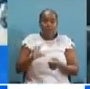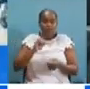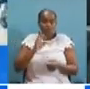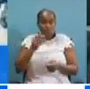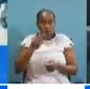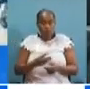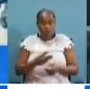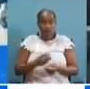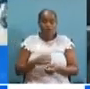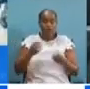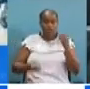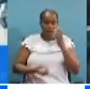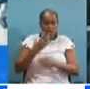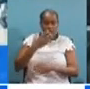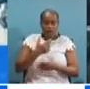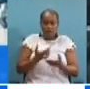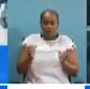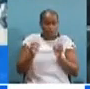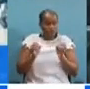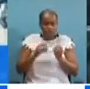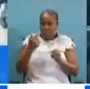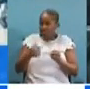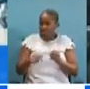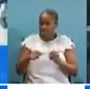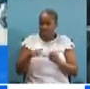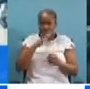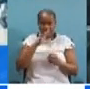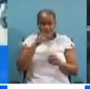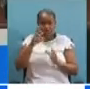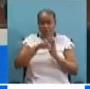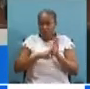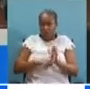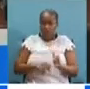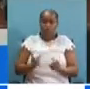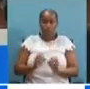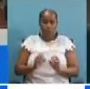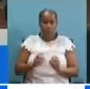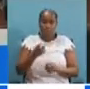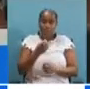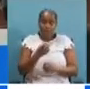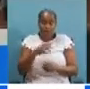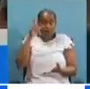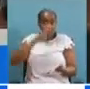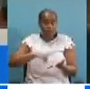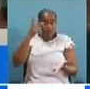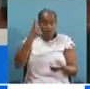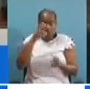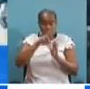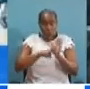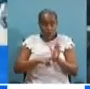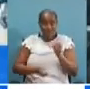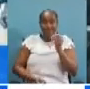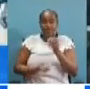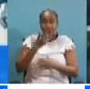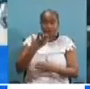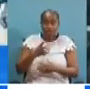foi criado sem a existência, digamos, de um regulamento. Portanto, falta a aprovação de um regulamento que